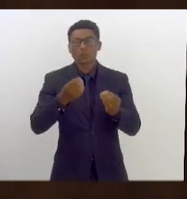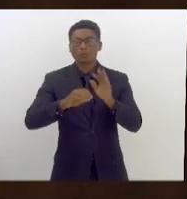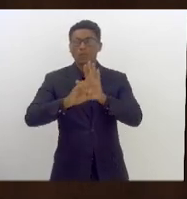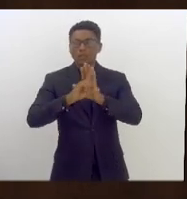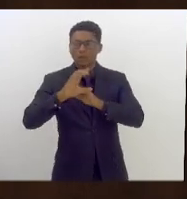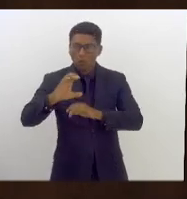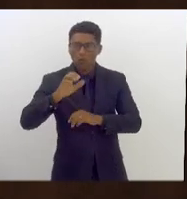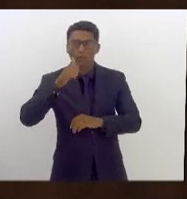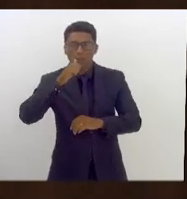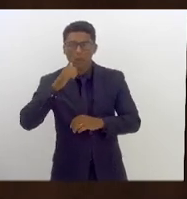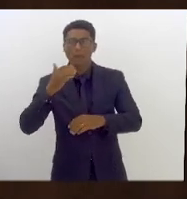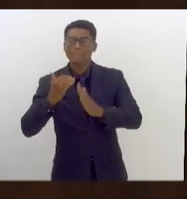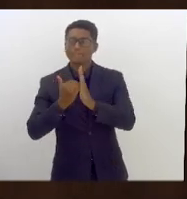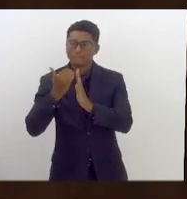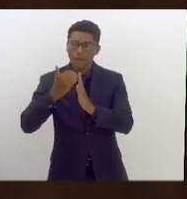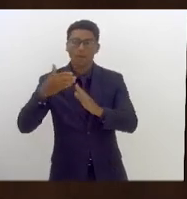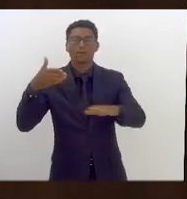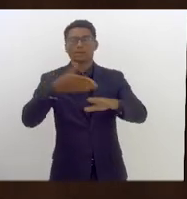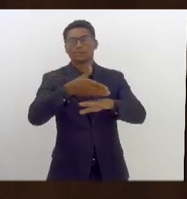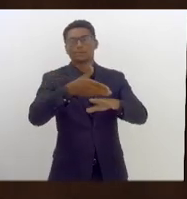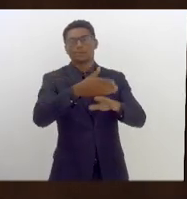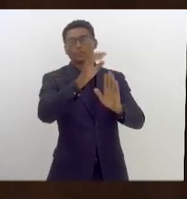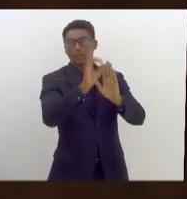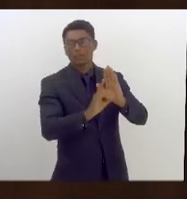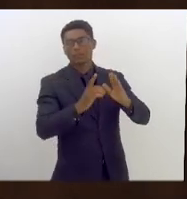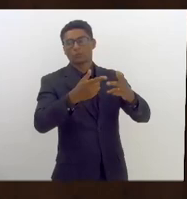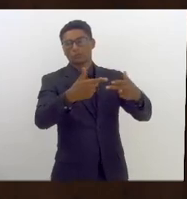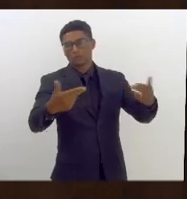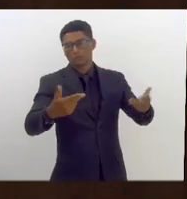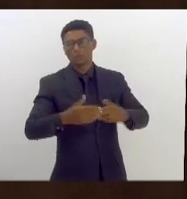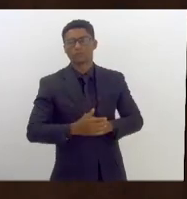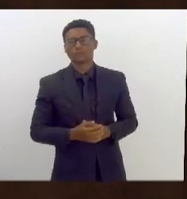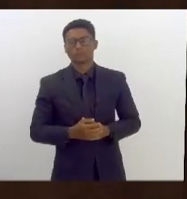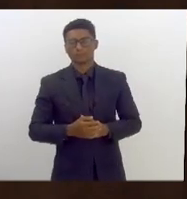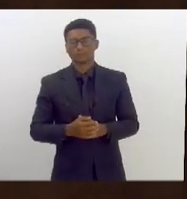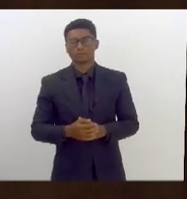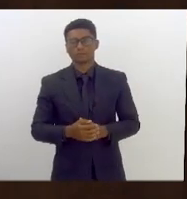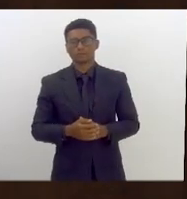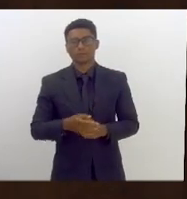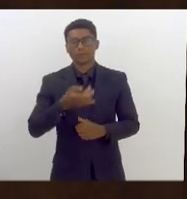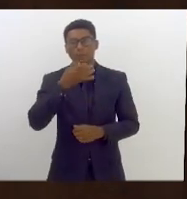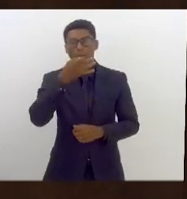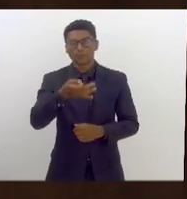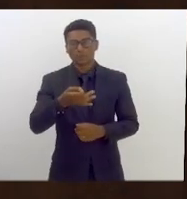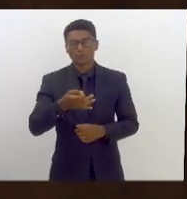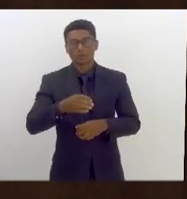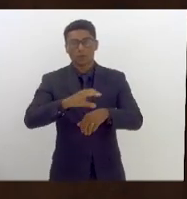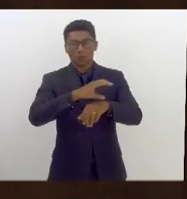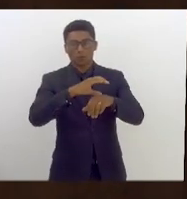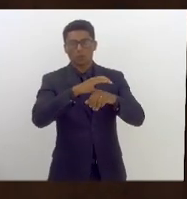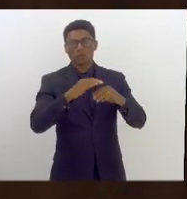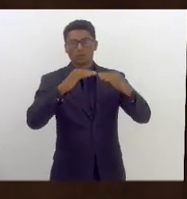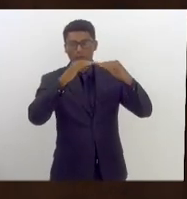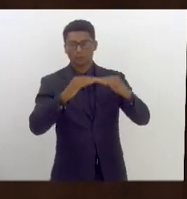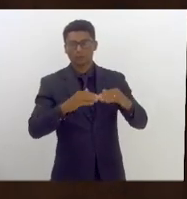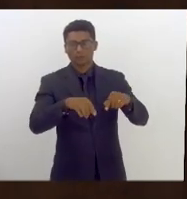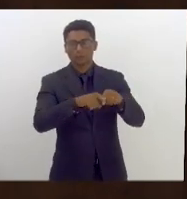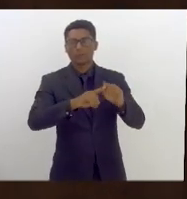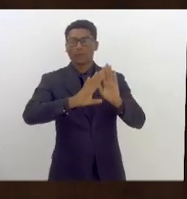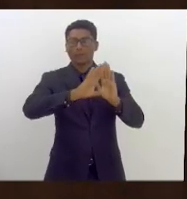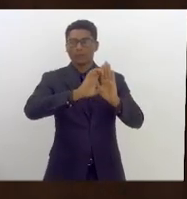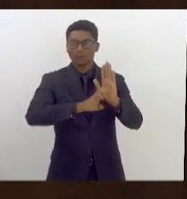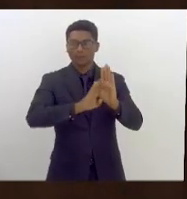pela constitucionalidade com emendas. São uma,